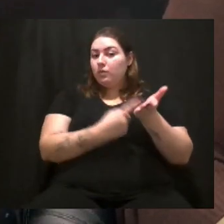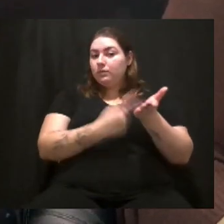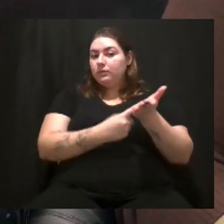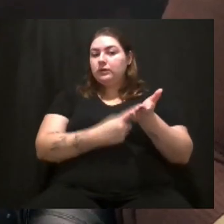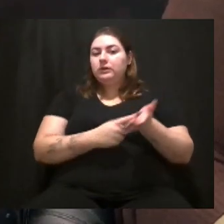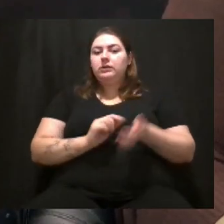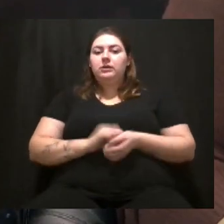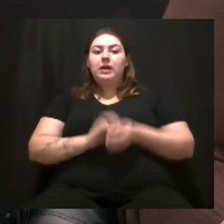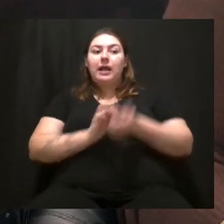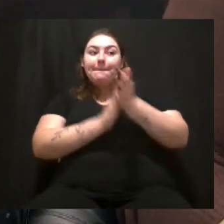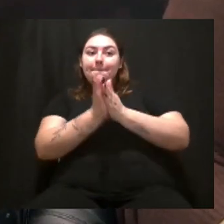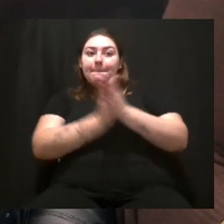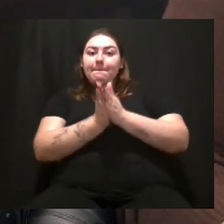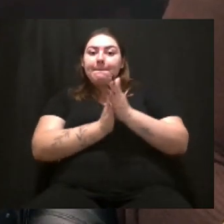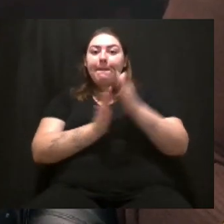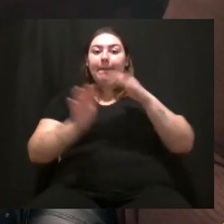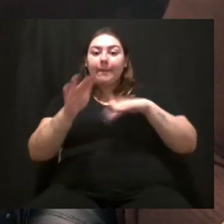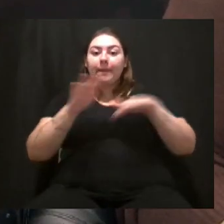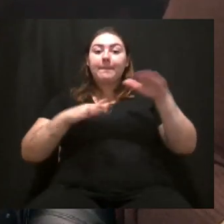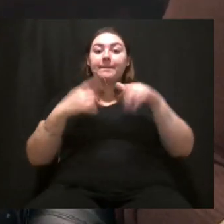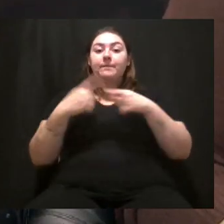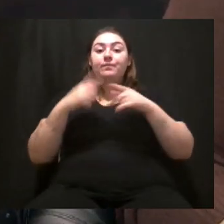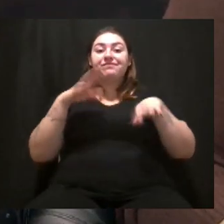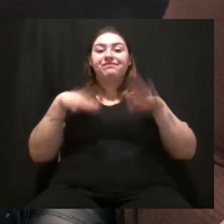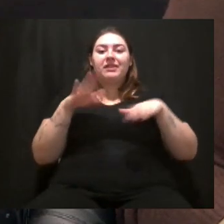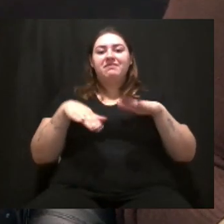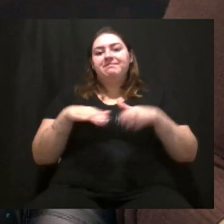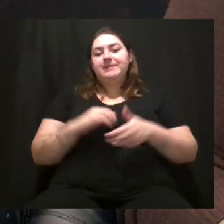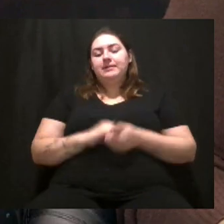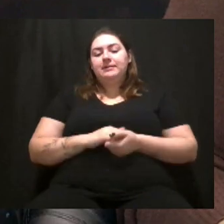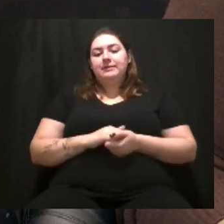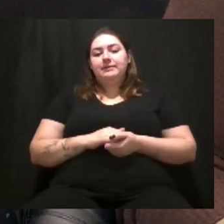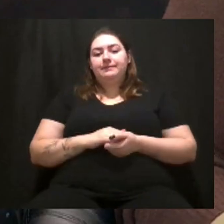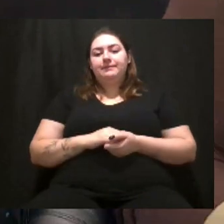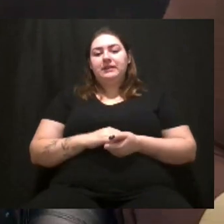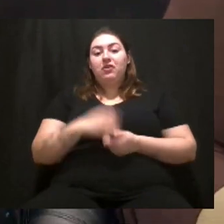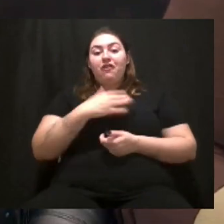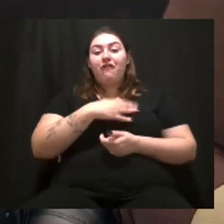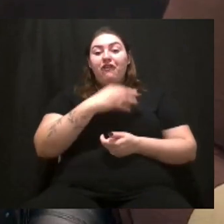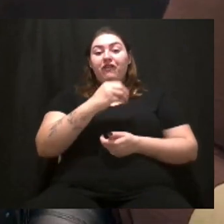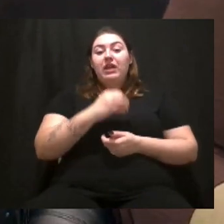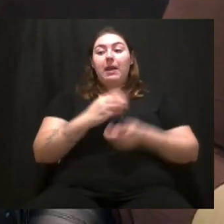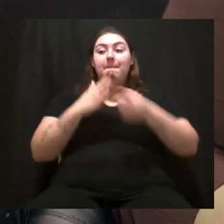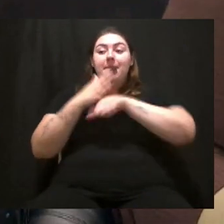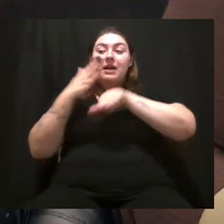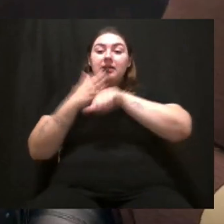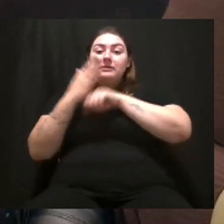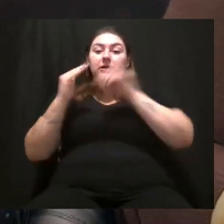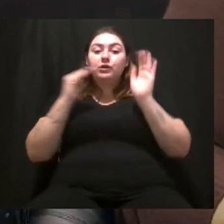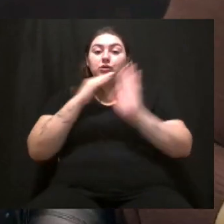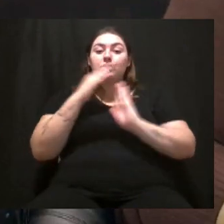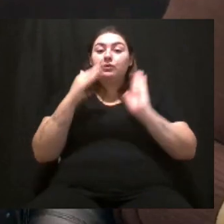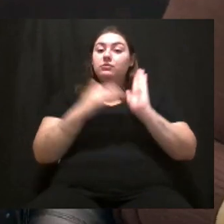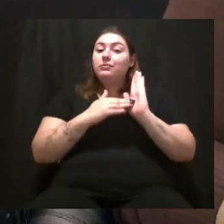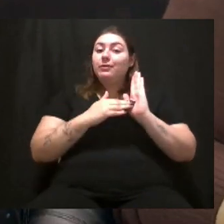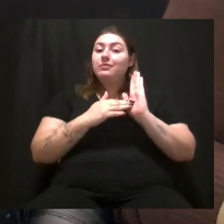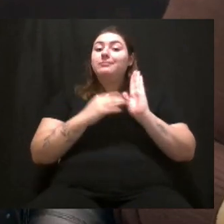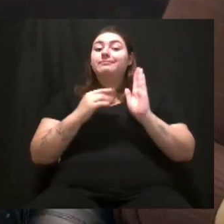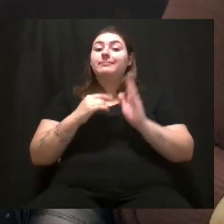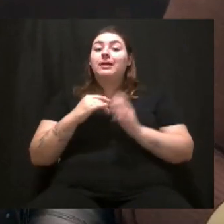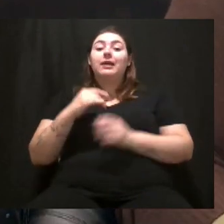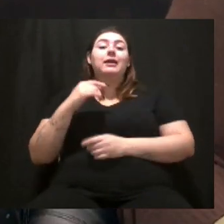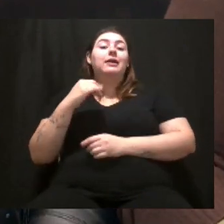expectativas, porque de repente você não vai conseguir que o seu filho vá em todos os passeios, mas é importante combinar em quais